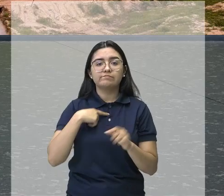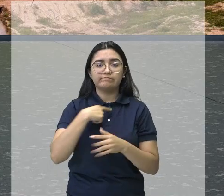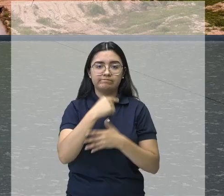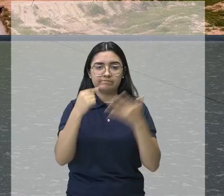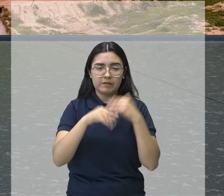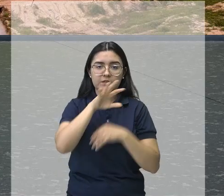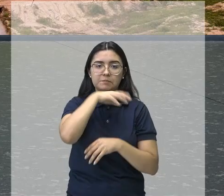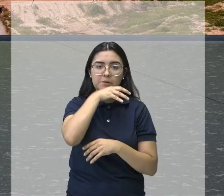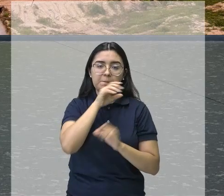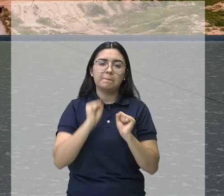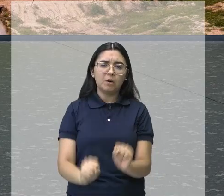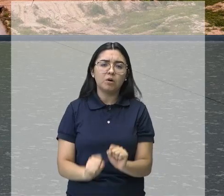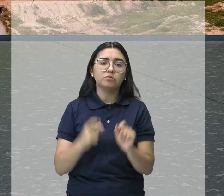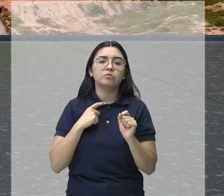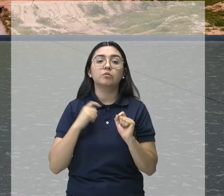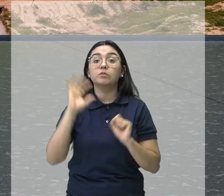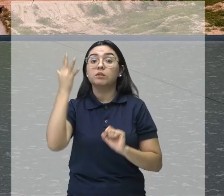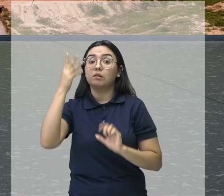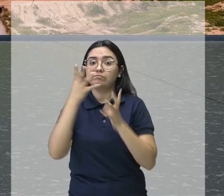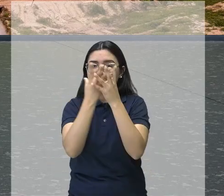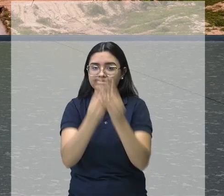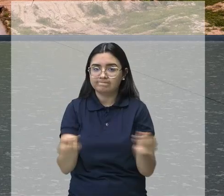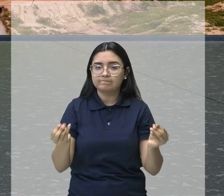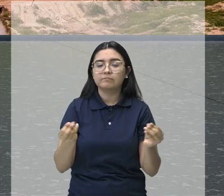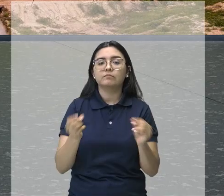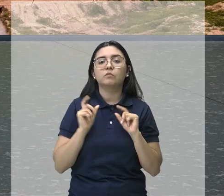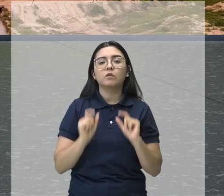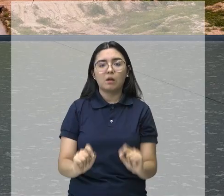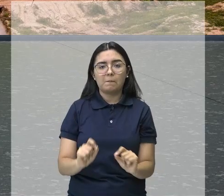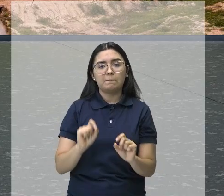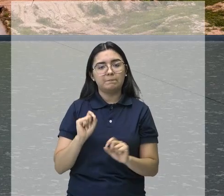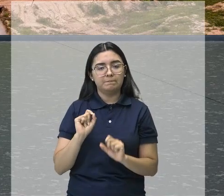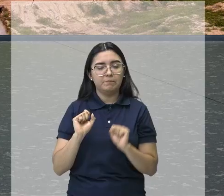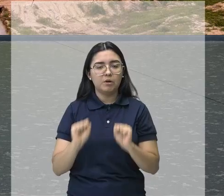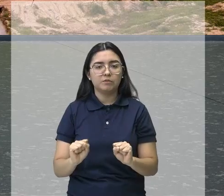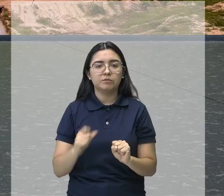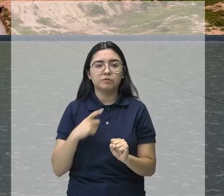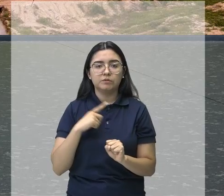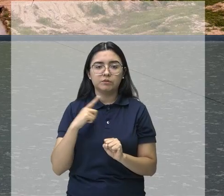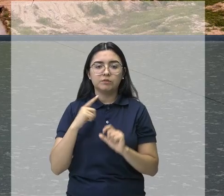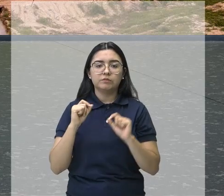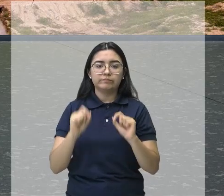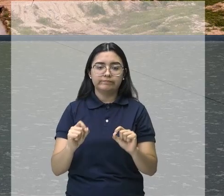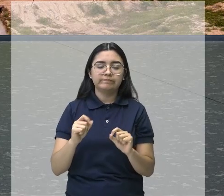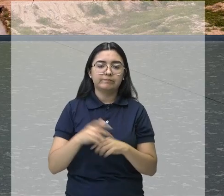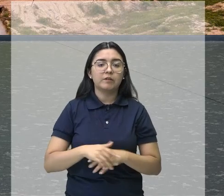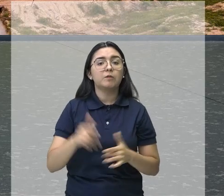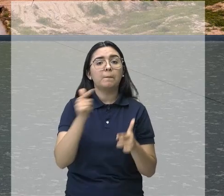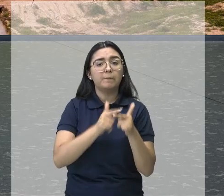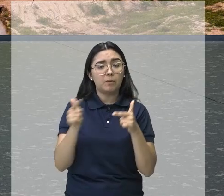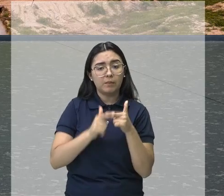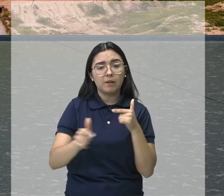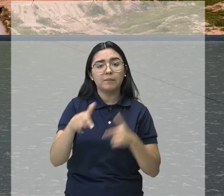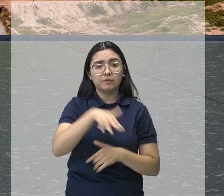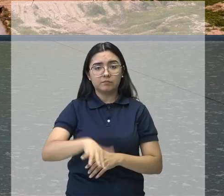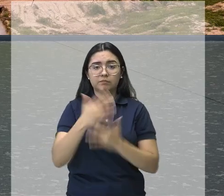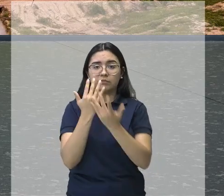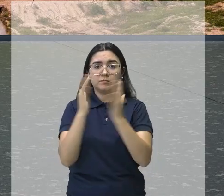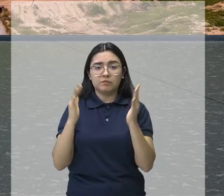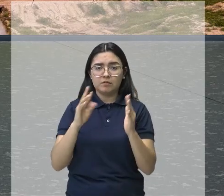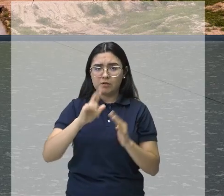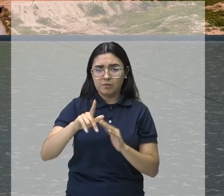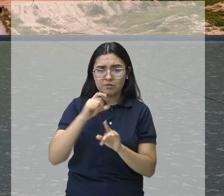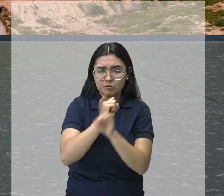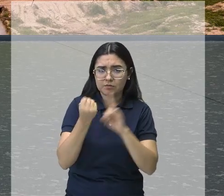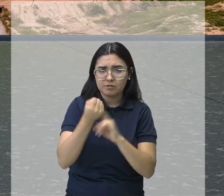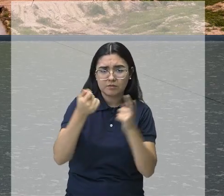podem ser levados à extinção. Essa extinção causa um desequilíbrio na natureza. E não é a sociologia que